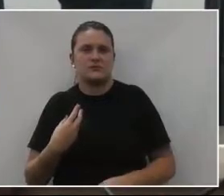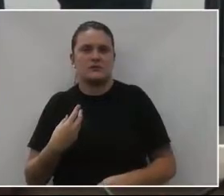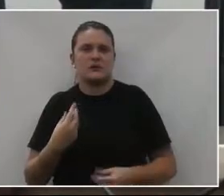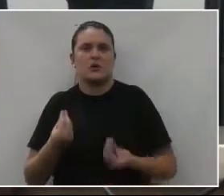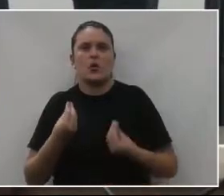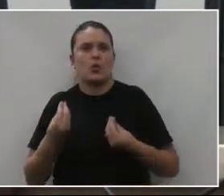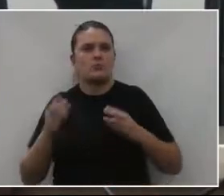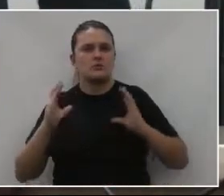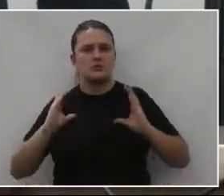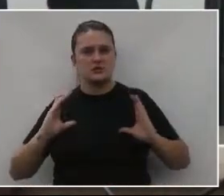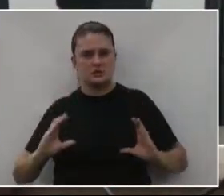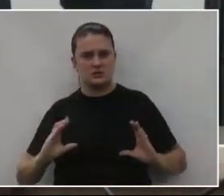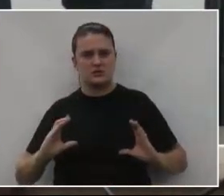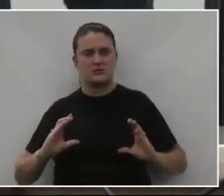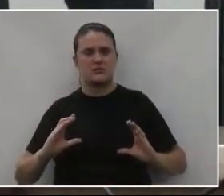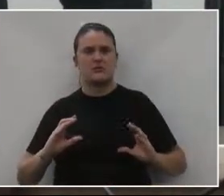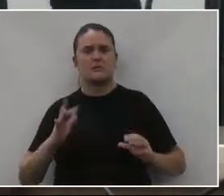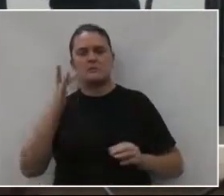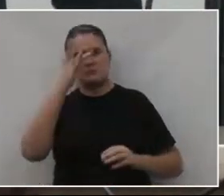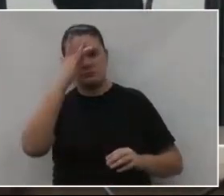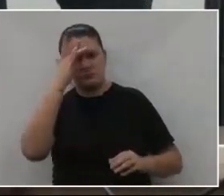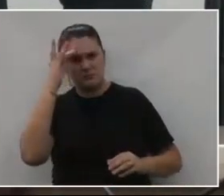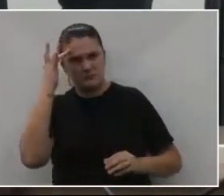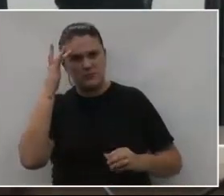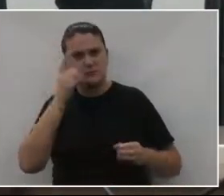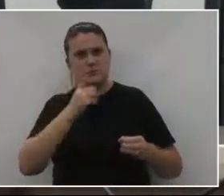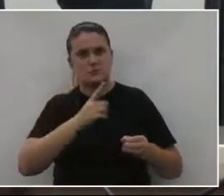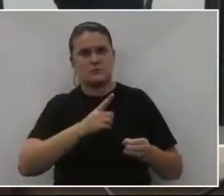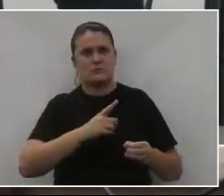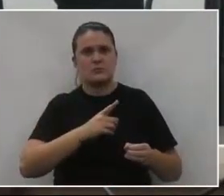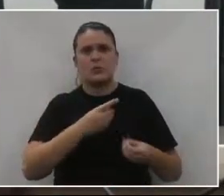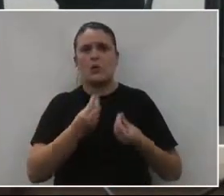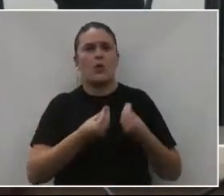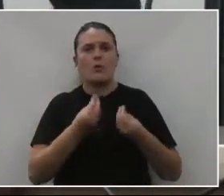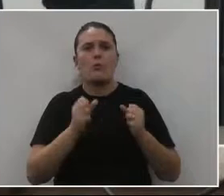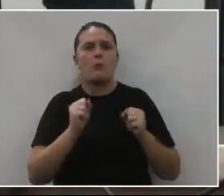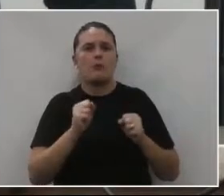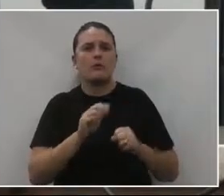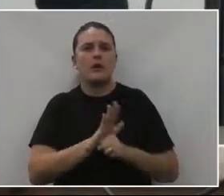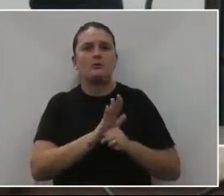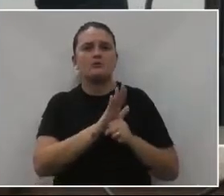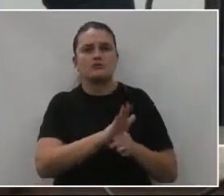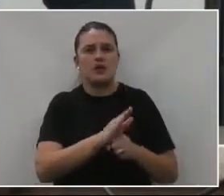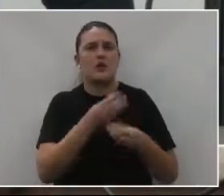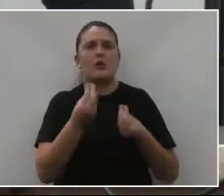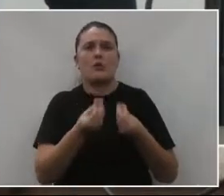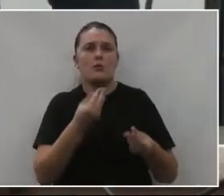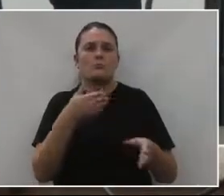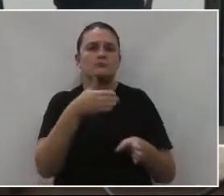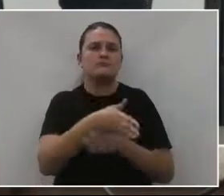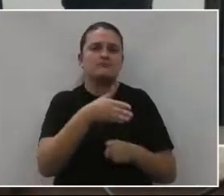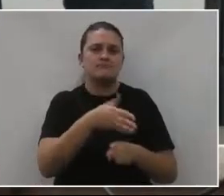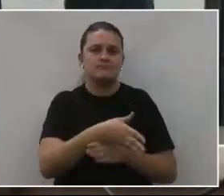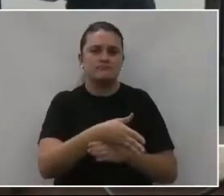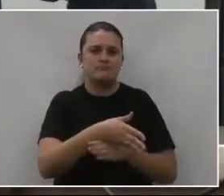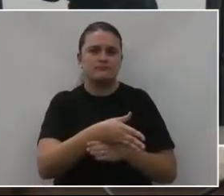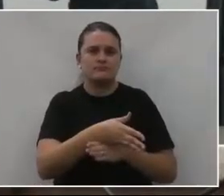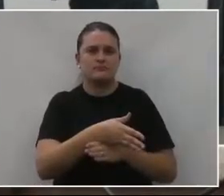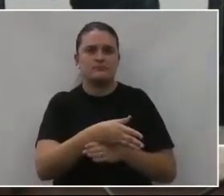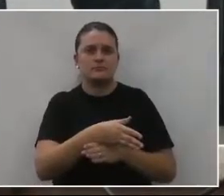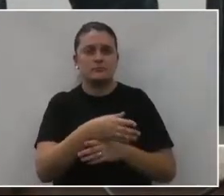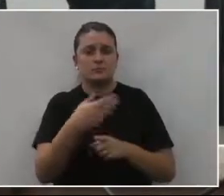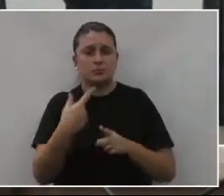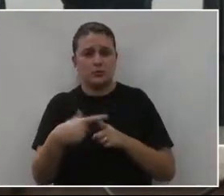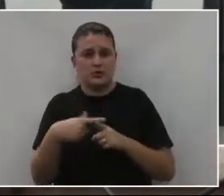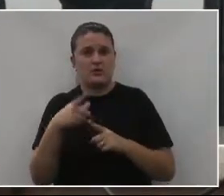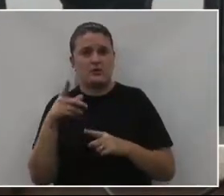vereador, cidadão União da Vitória, o munícipe União da Vitória, como contribuir, como participar, como muito bem disse o